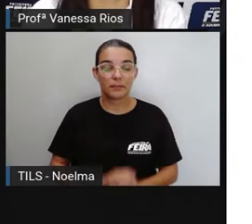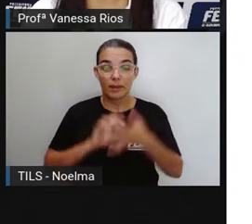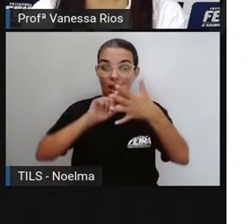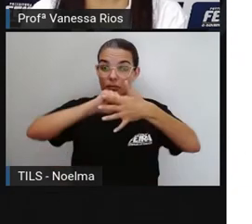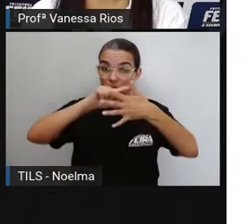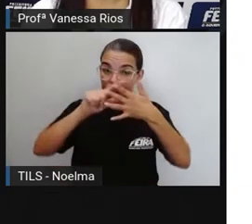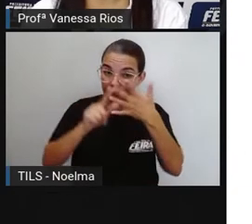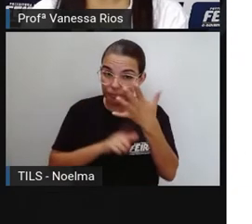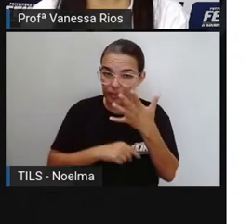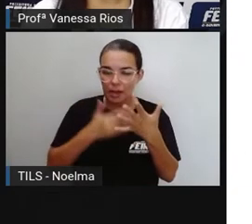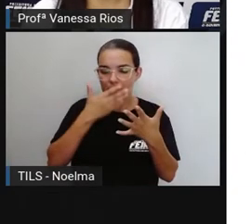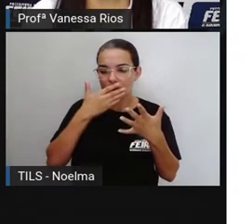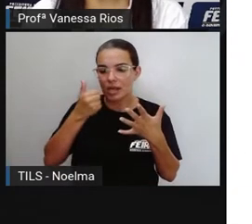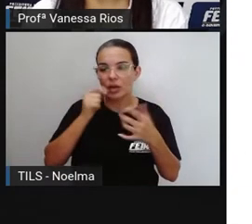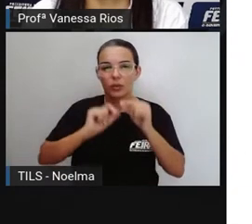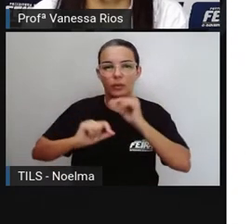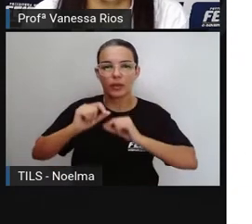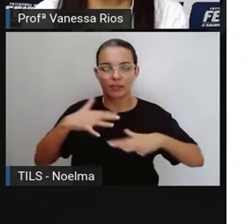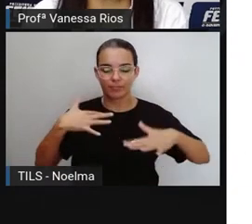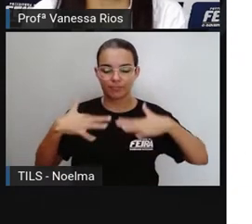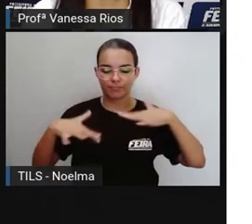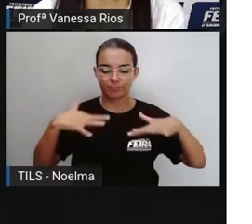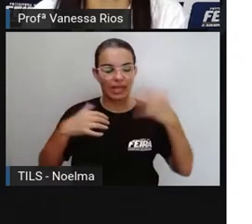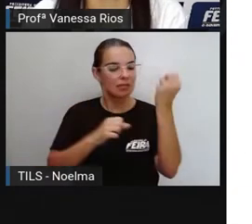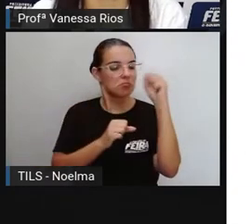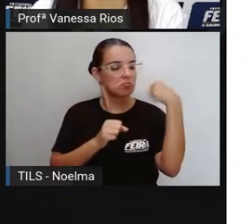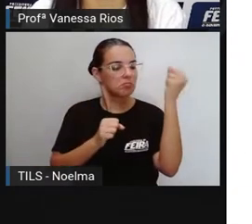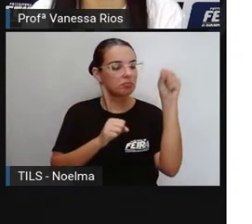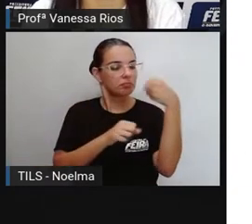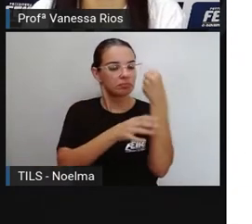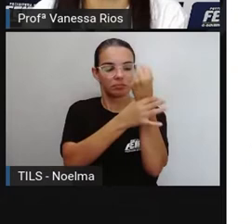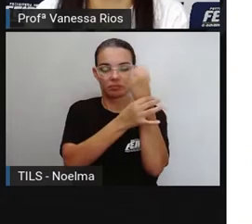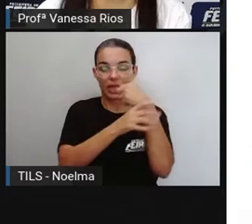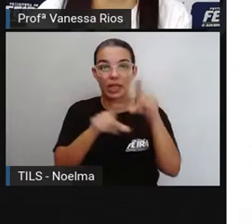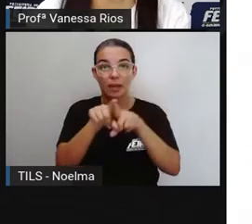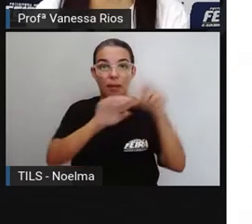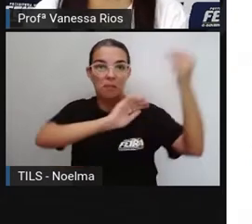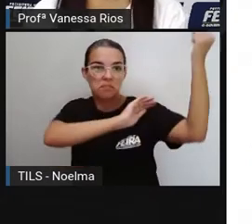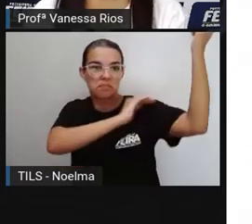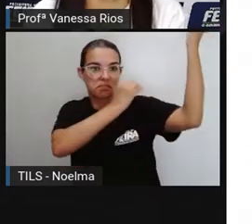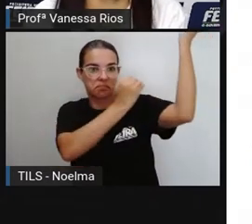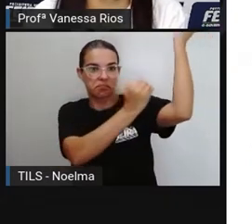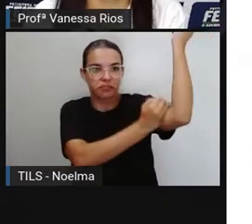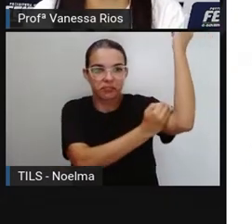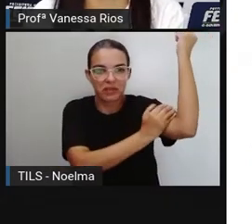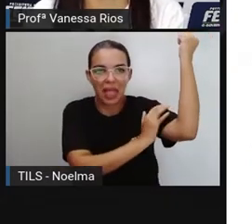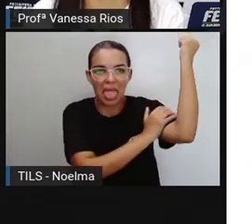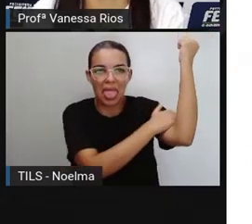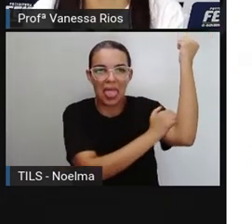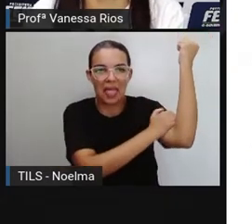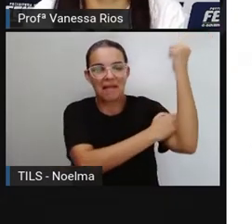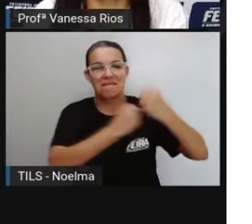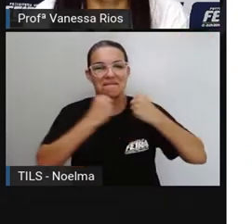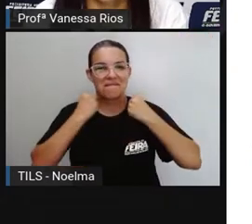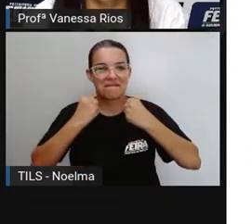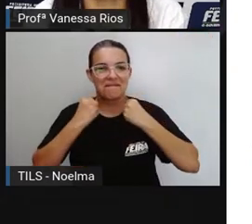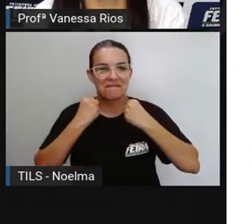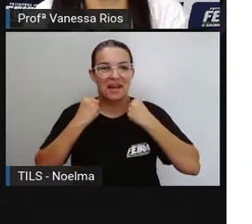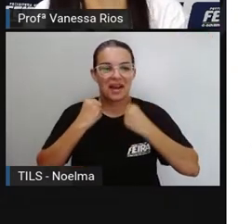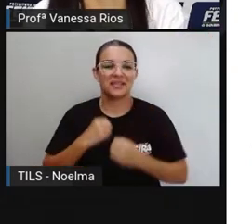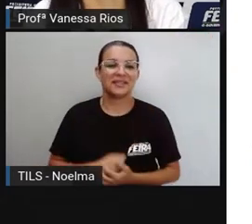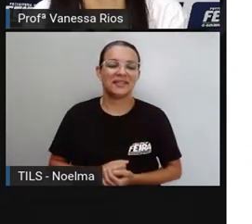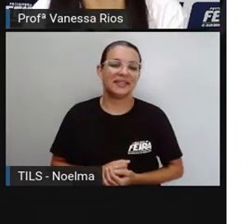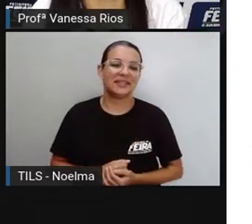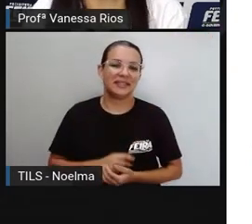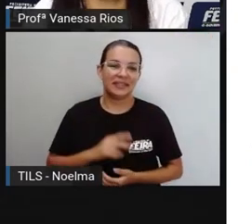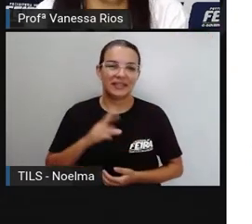Melhora também a mobilidade articular e a força muscular. Então, os nossos ossos, os nossos músculos vão